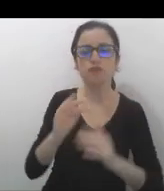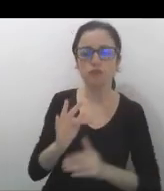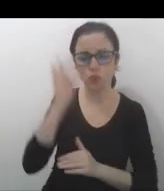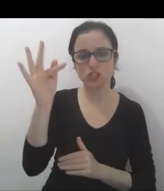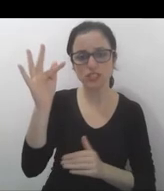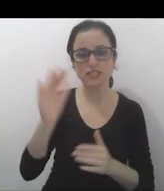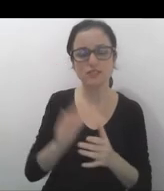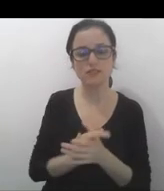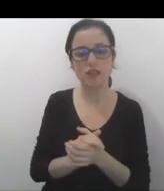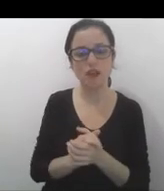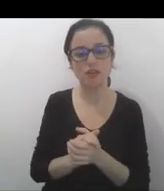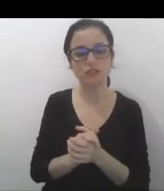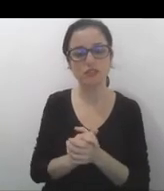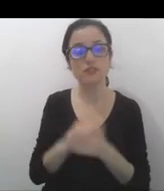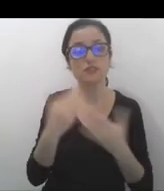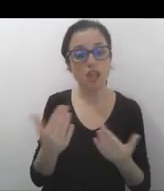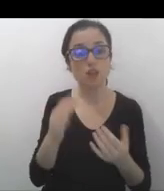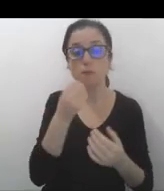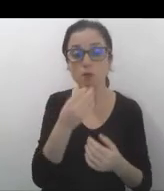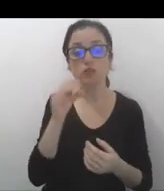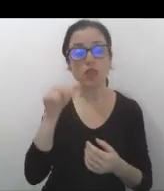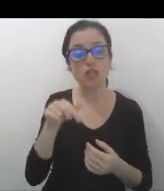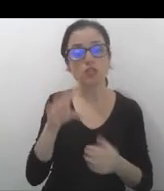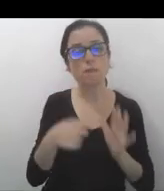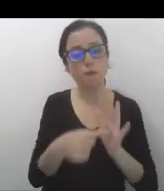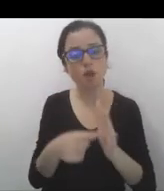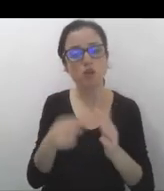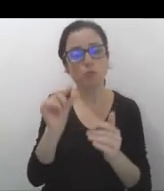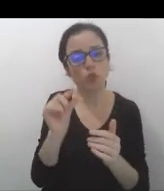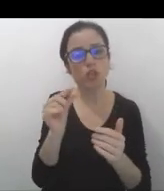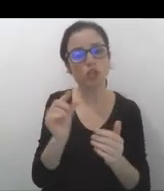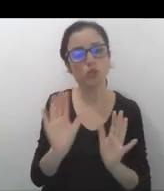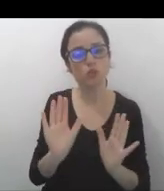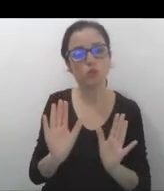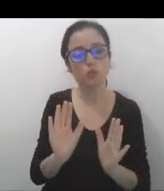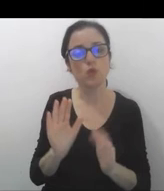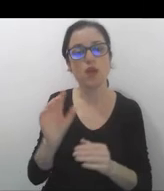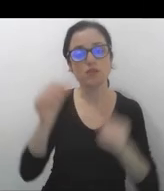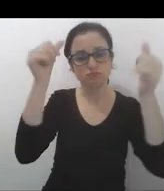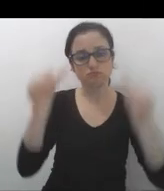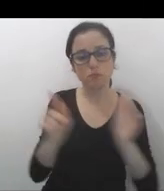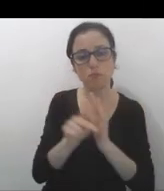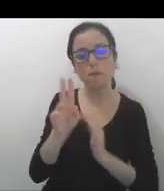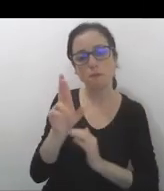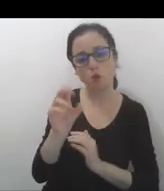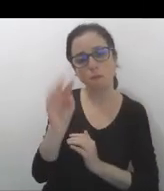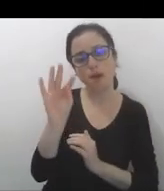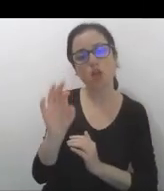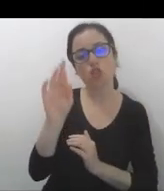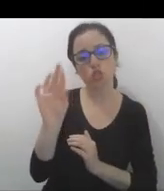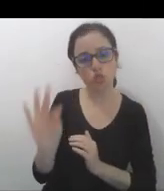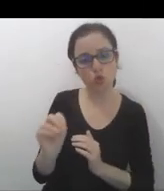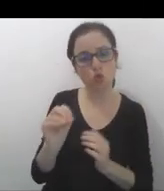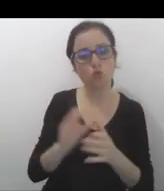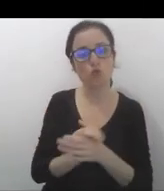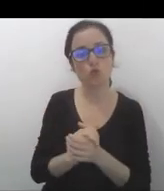práticas pictóricas e futuristas. Né? Bom, aqui é só para mostrar um pouquinho o cartaz do